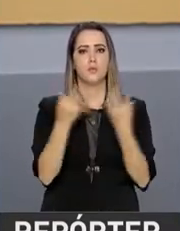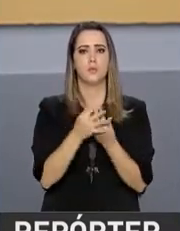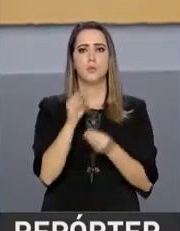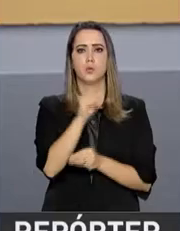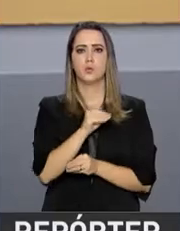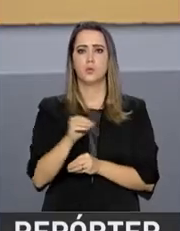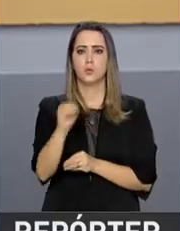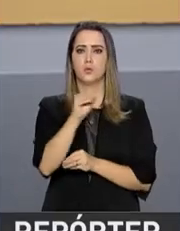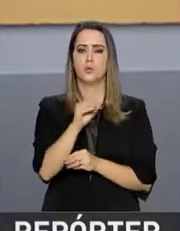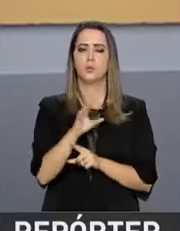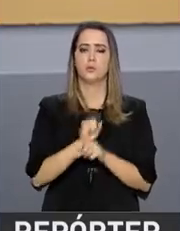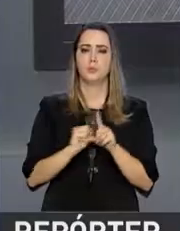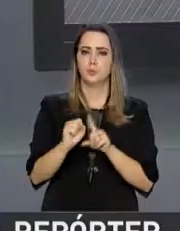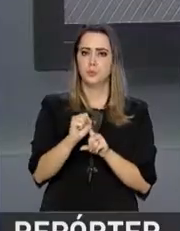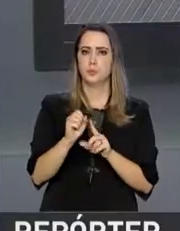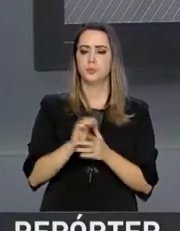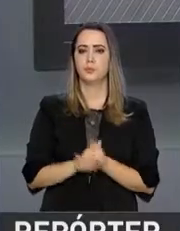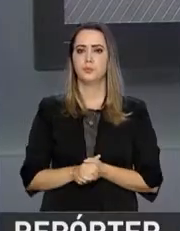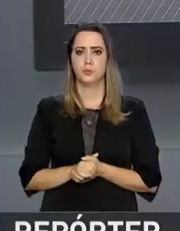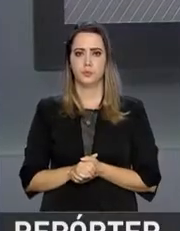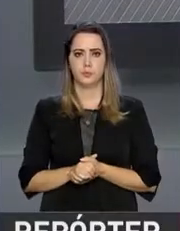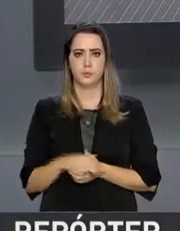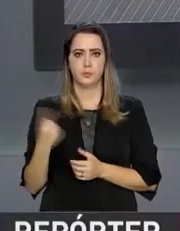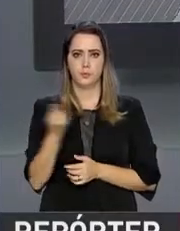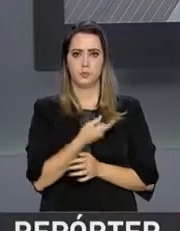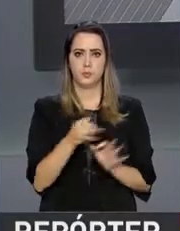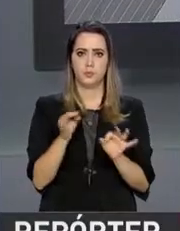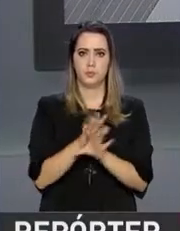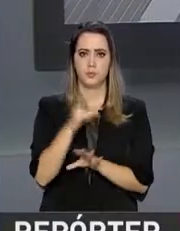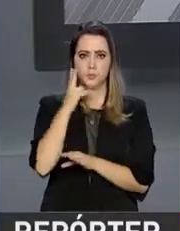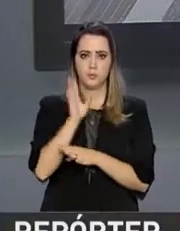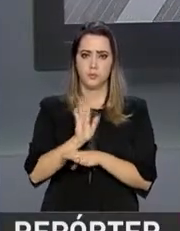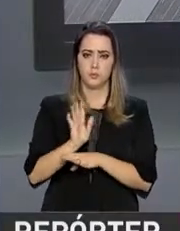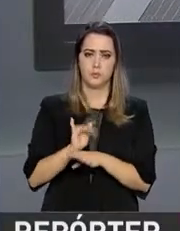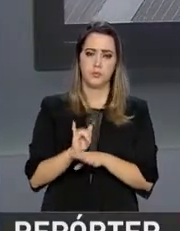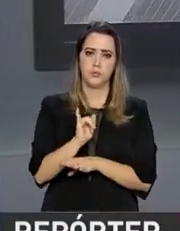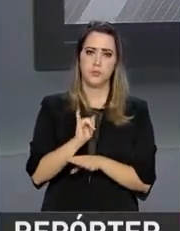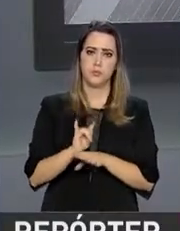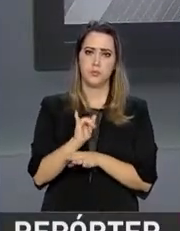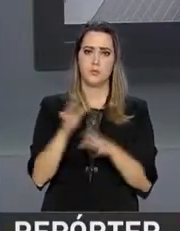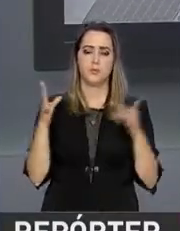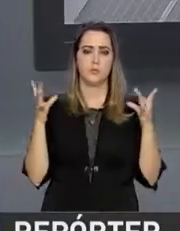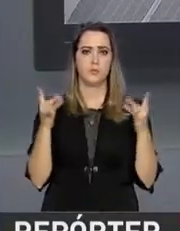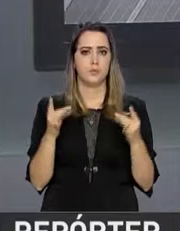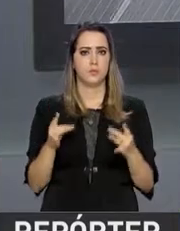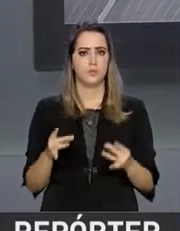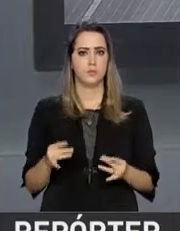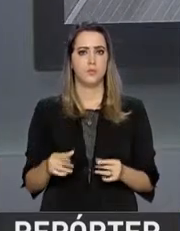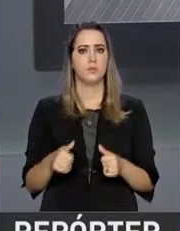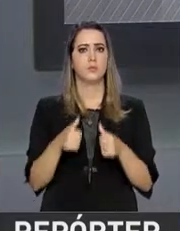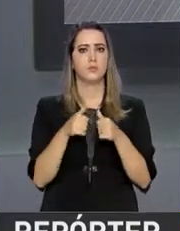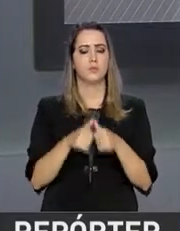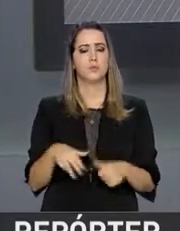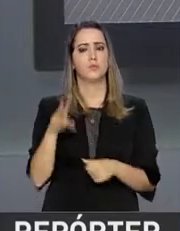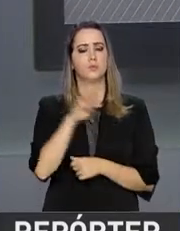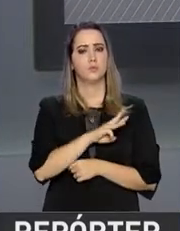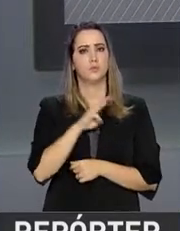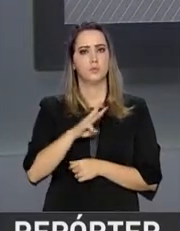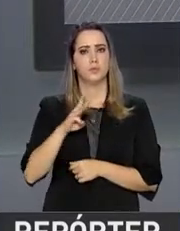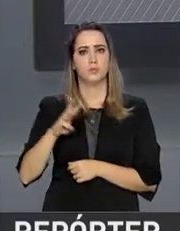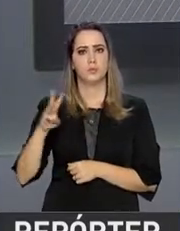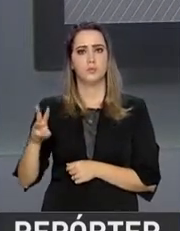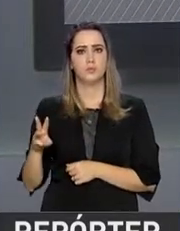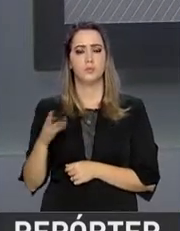ações socioambientais. Nós ficamos por aqui. Você pode rever as reportagens no YouTube e toda a nossa programação também está